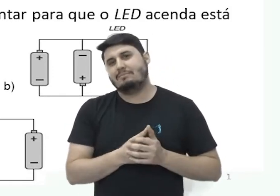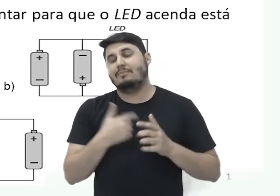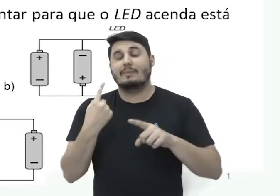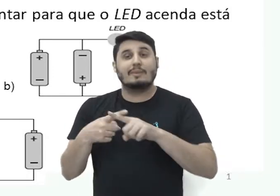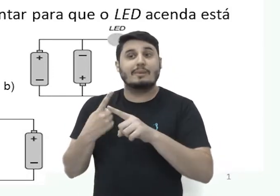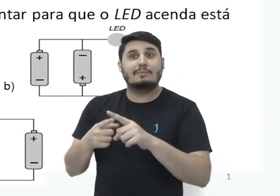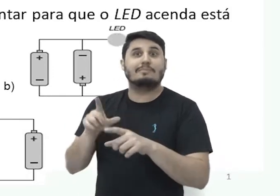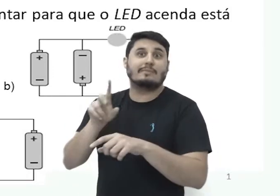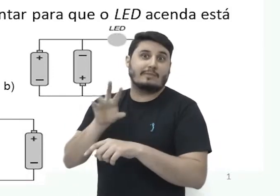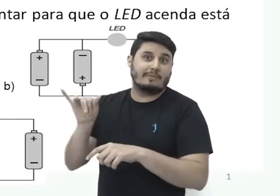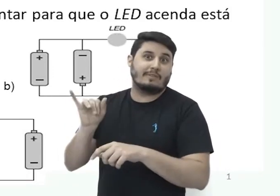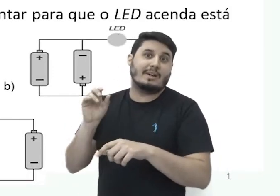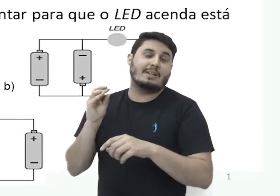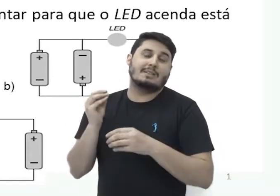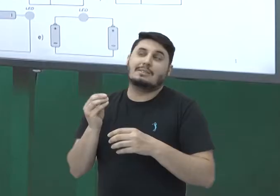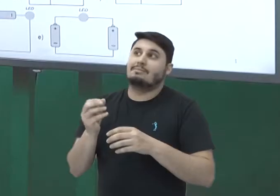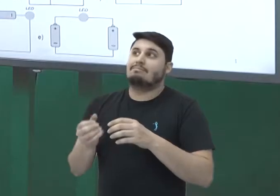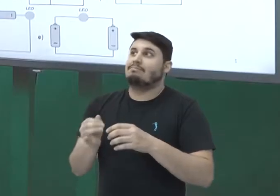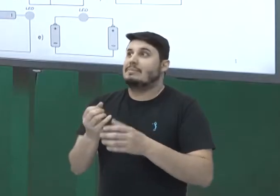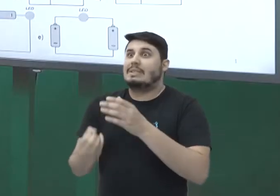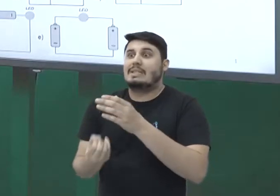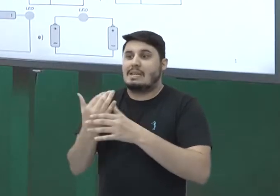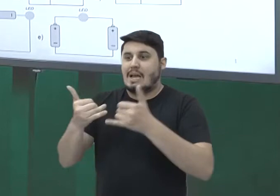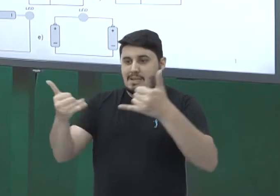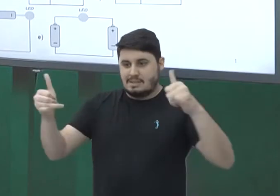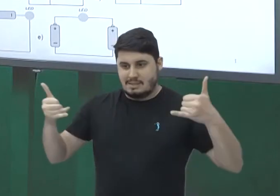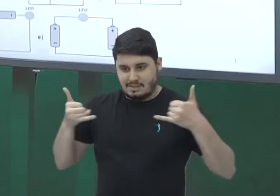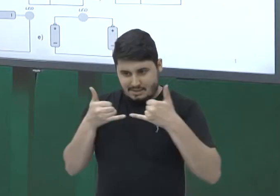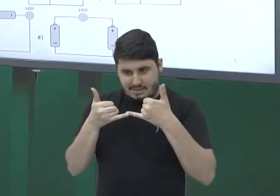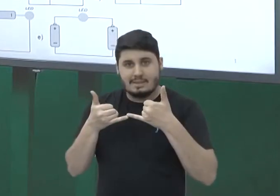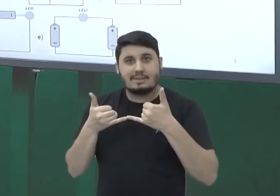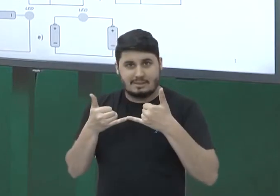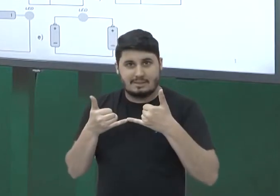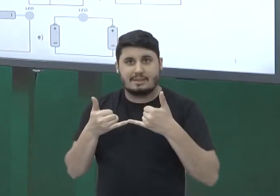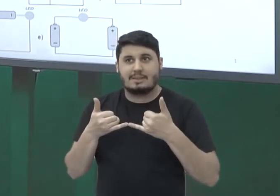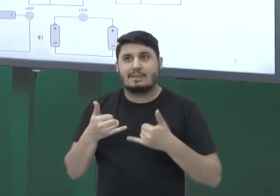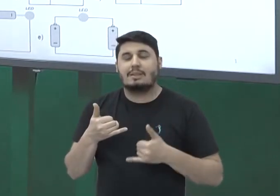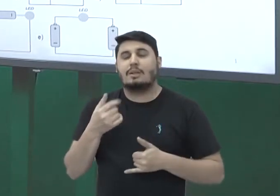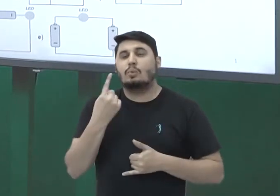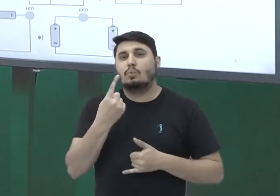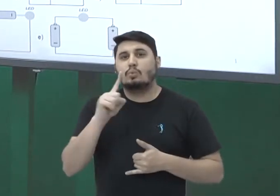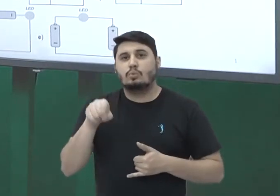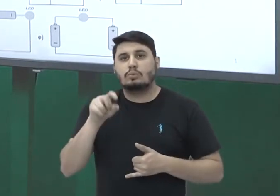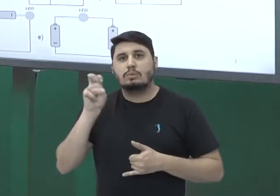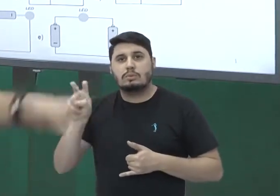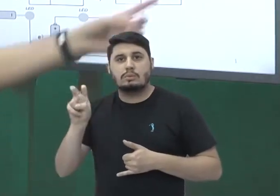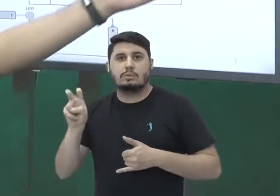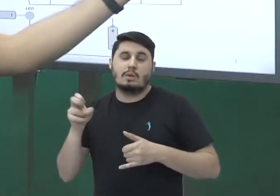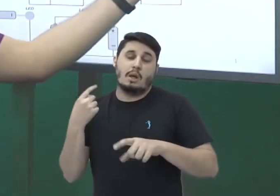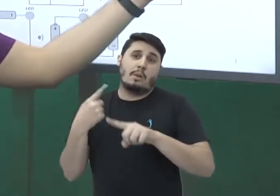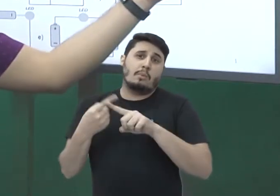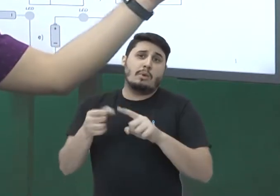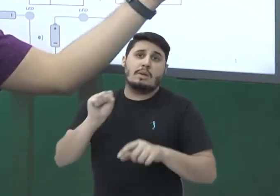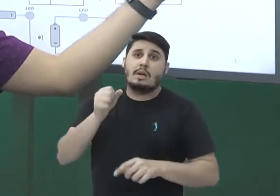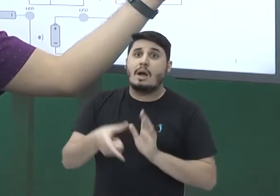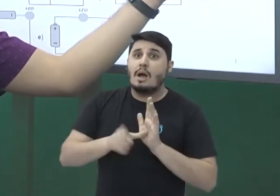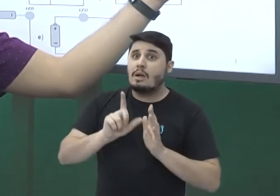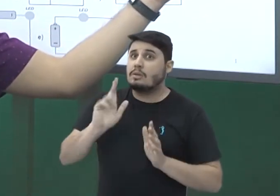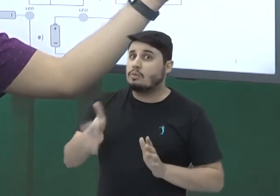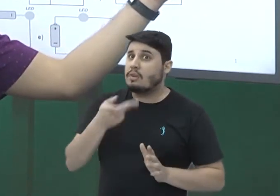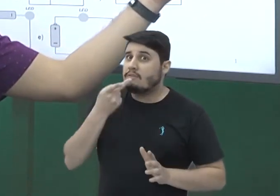circuito de 1,5 volt. Olha, o LED precisa de 2,1. cada pilha tem